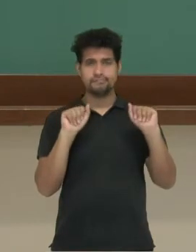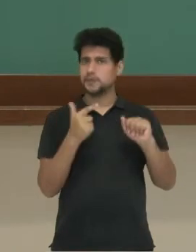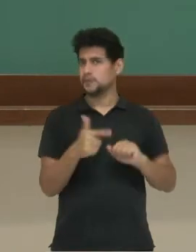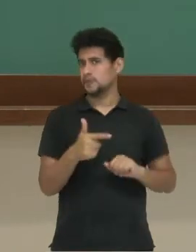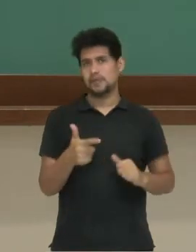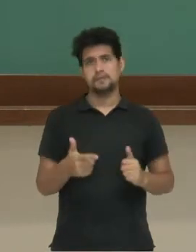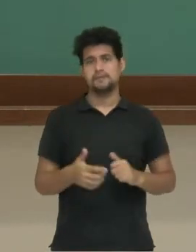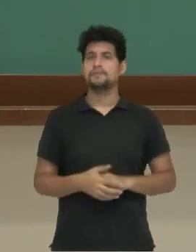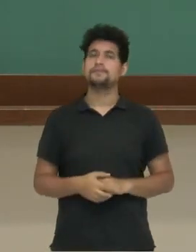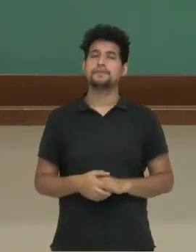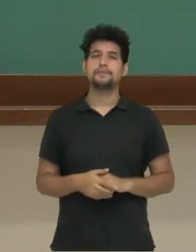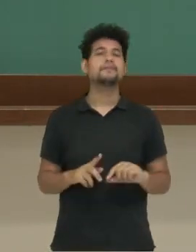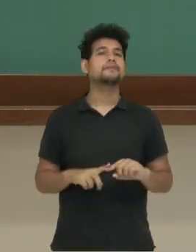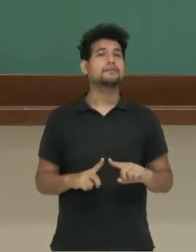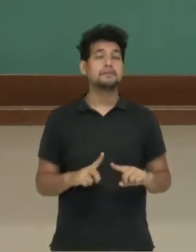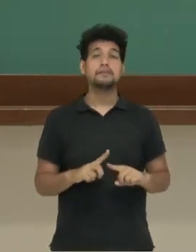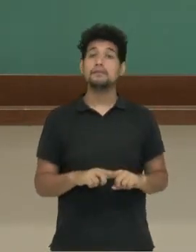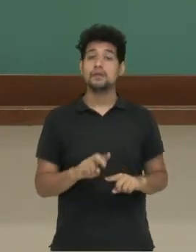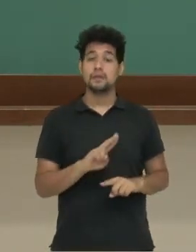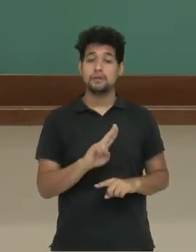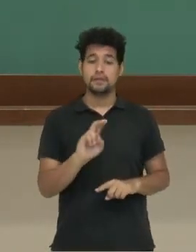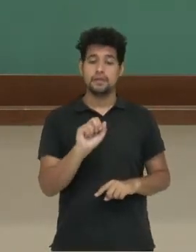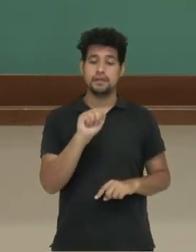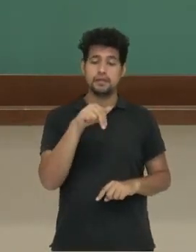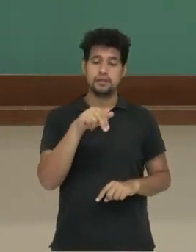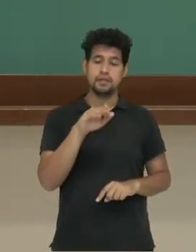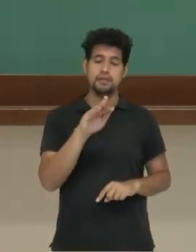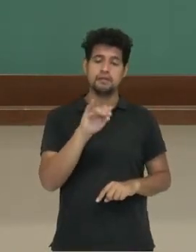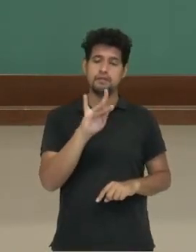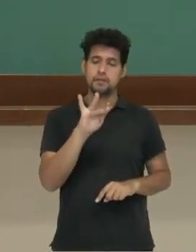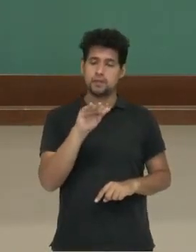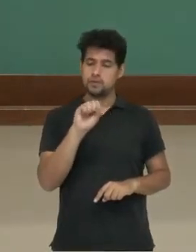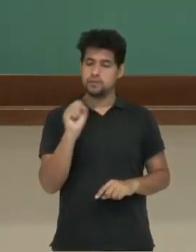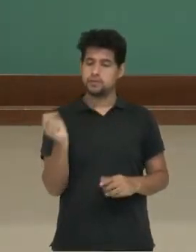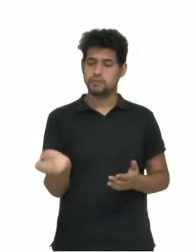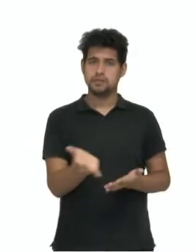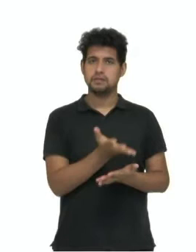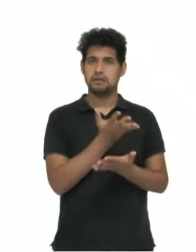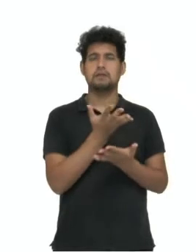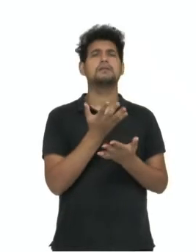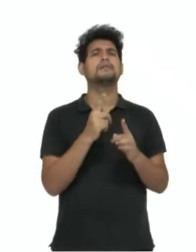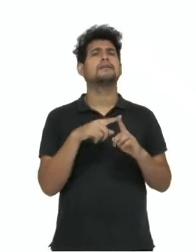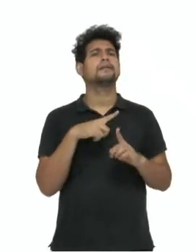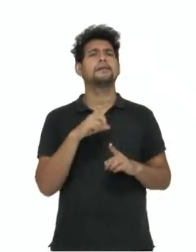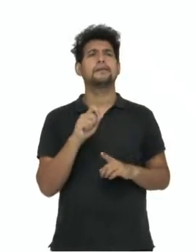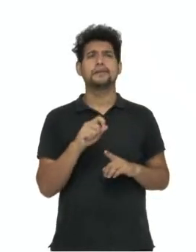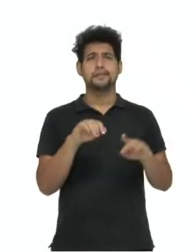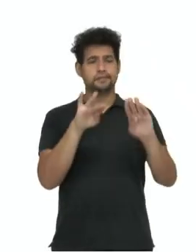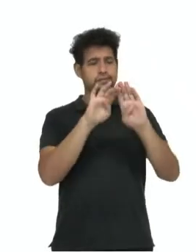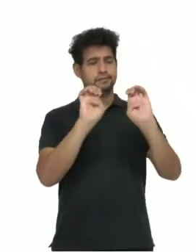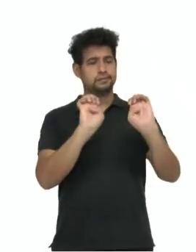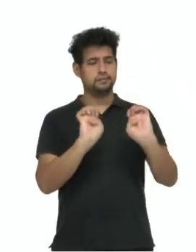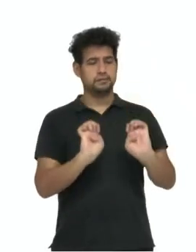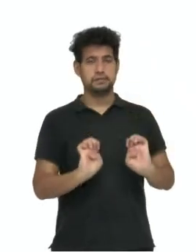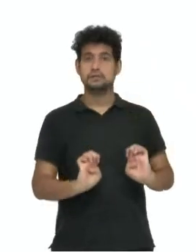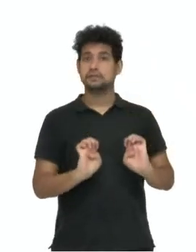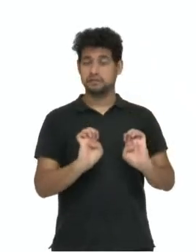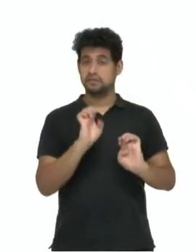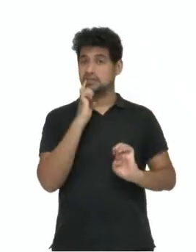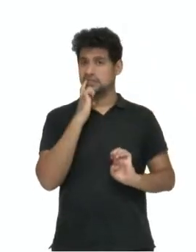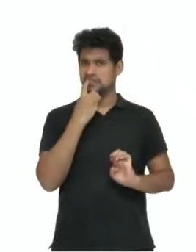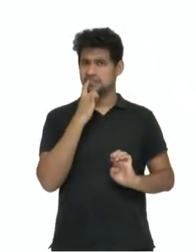frente. Então, os anfíbios modernos especificamente, né? Eles vão possuir o esqueleto ósseo, tá?